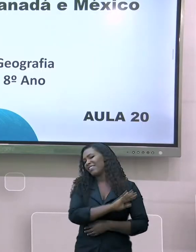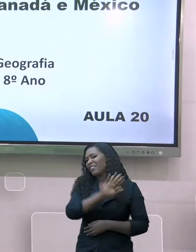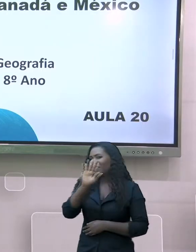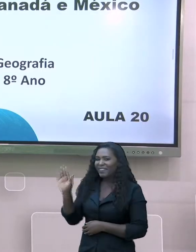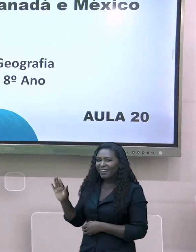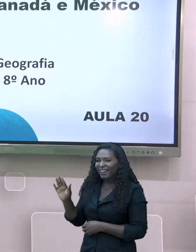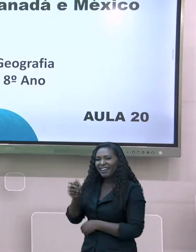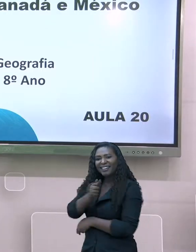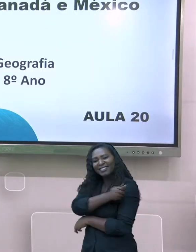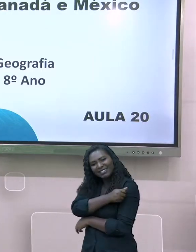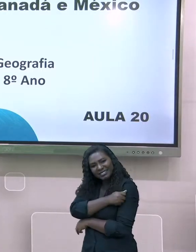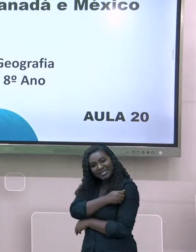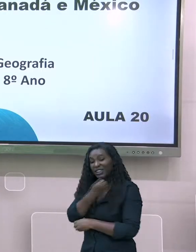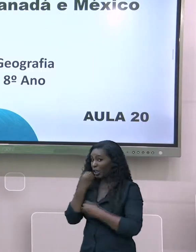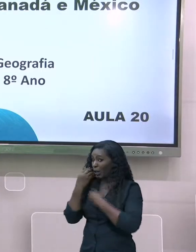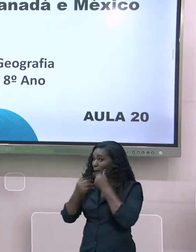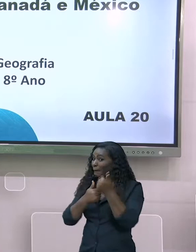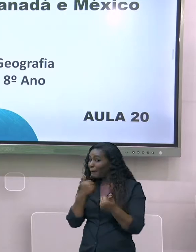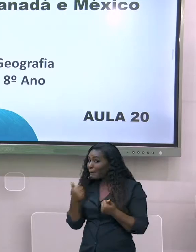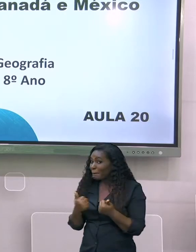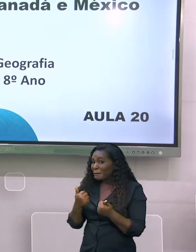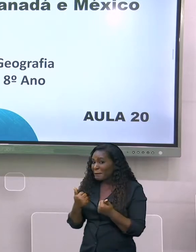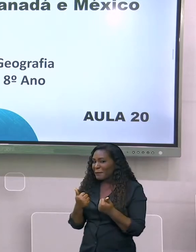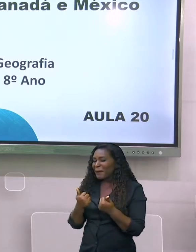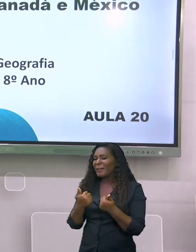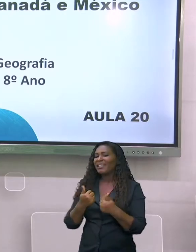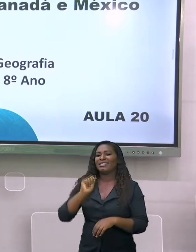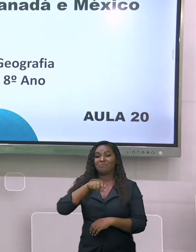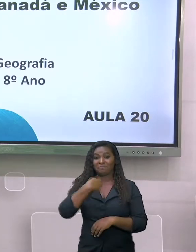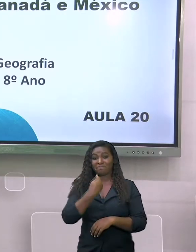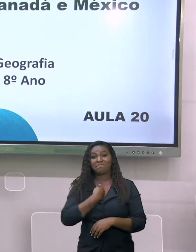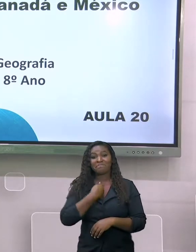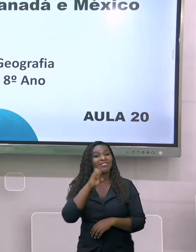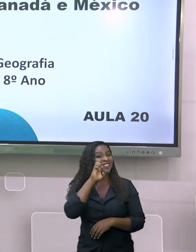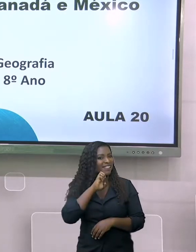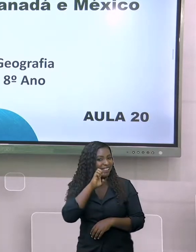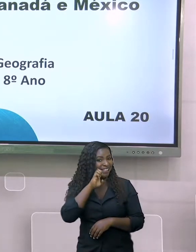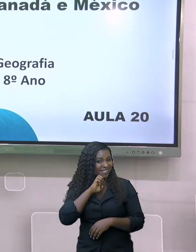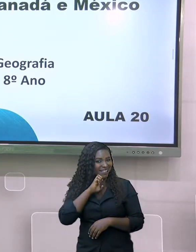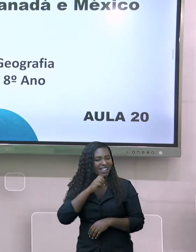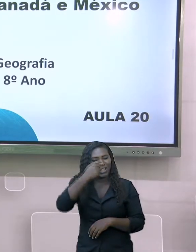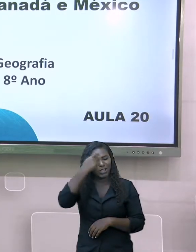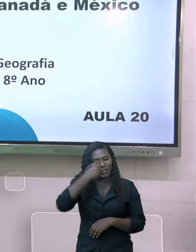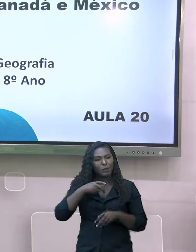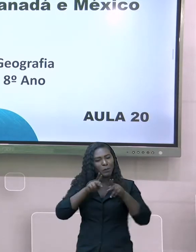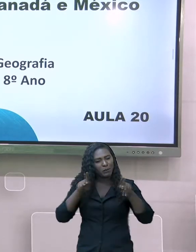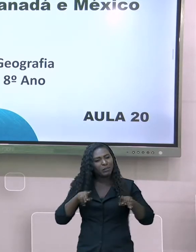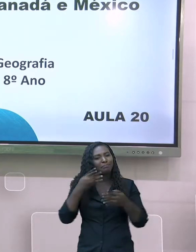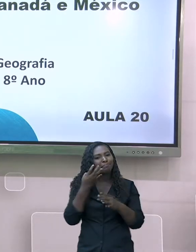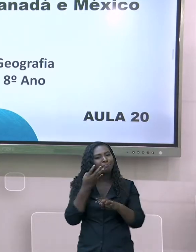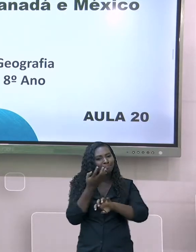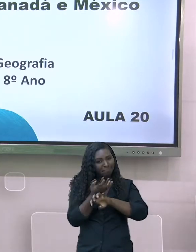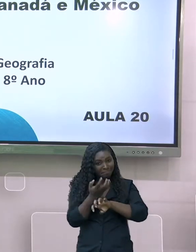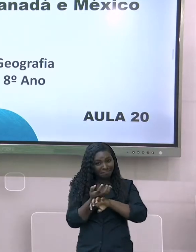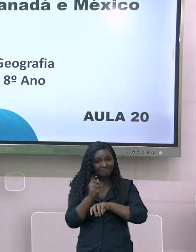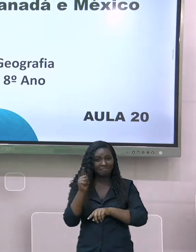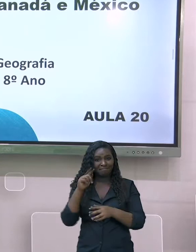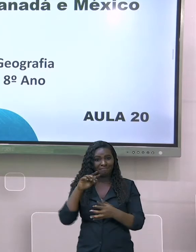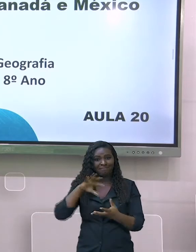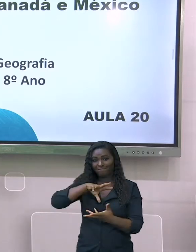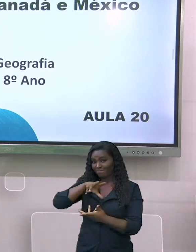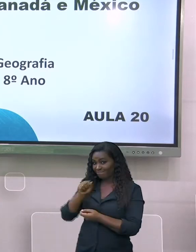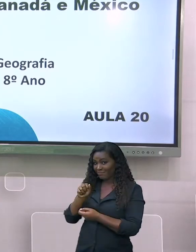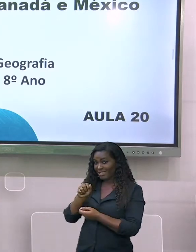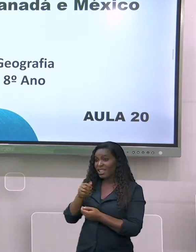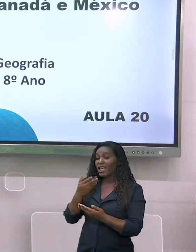Olá, estudante! Tudo bem? Eu sou Eliane, sua professora de Geografia. Essa é a nossa aula de número